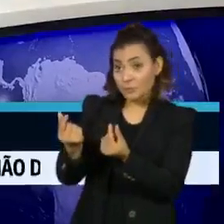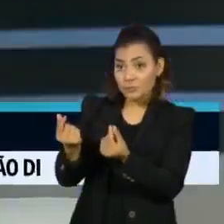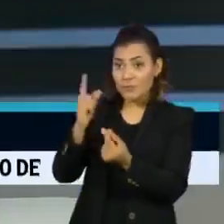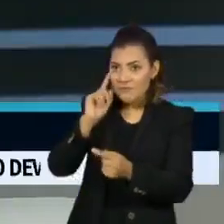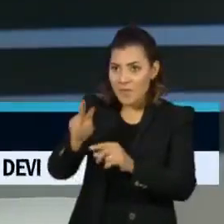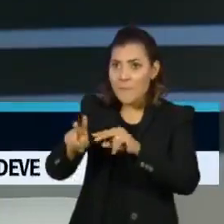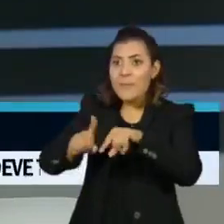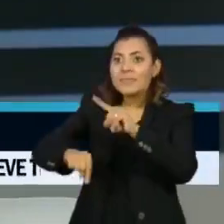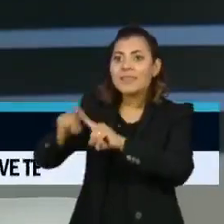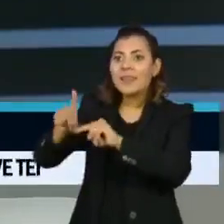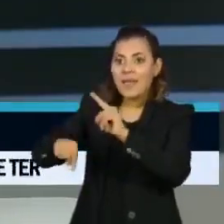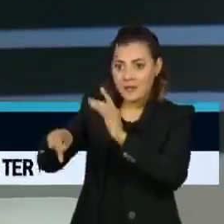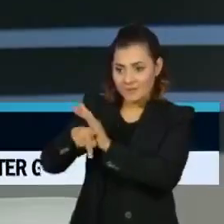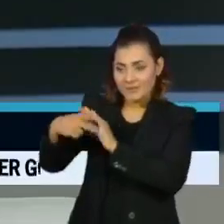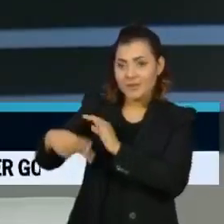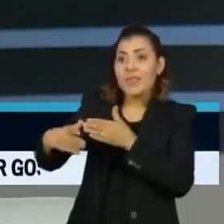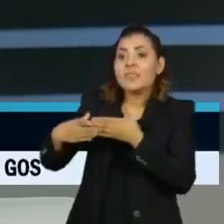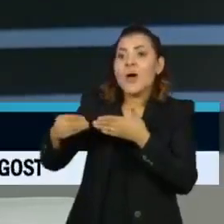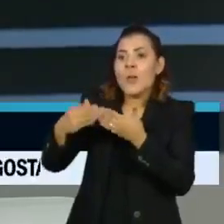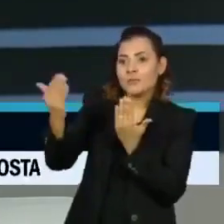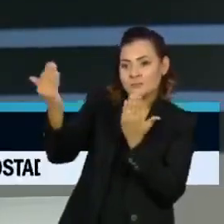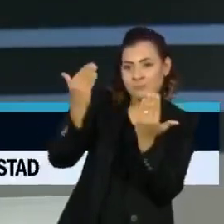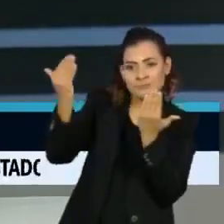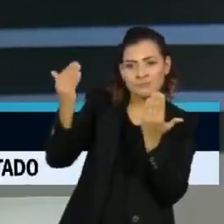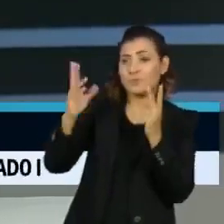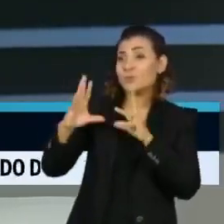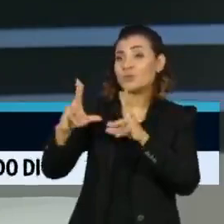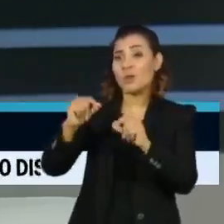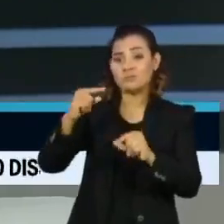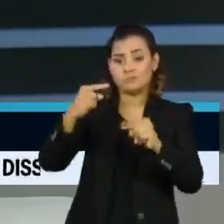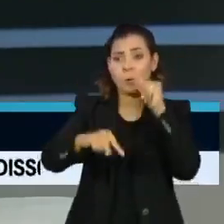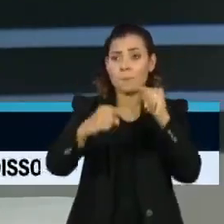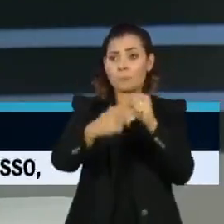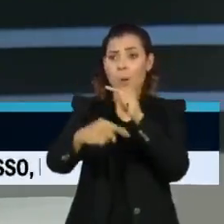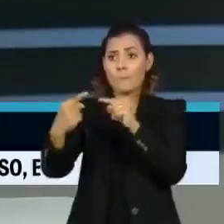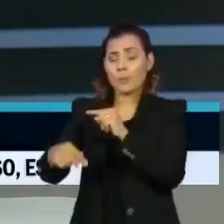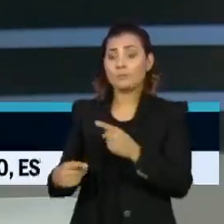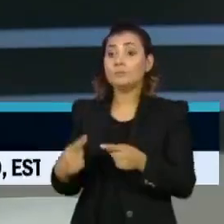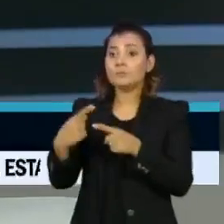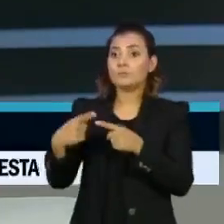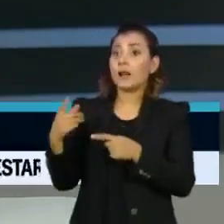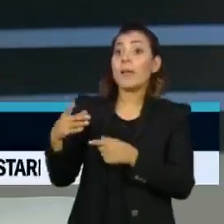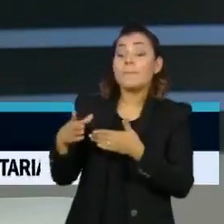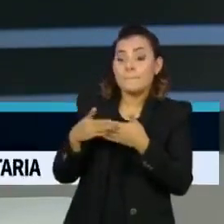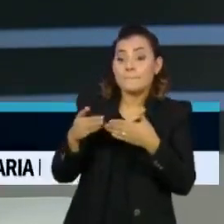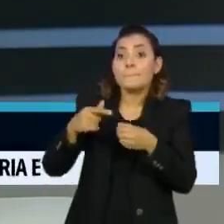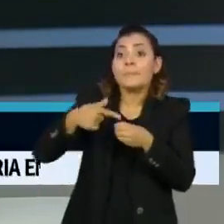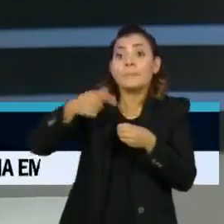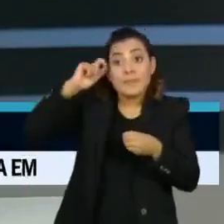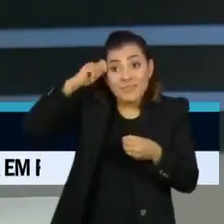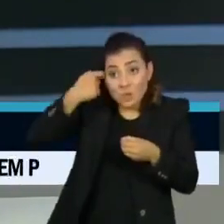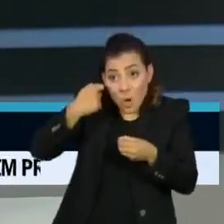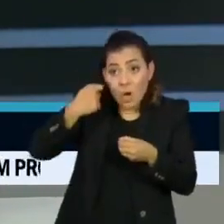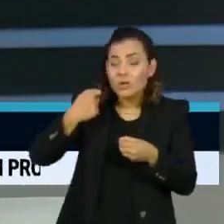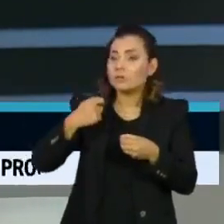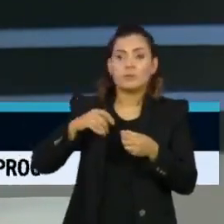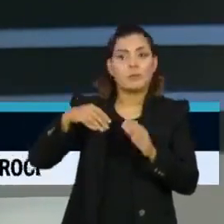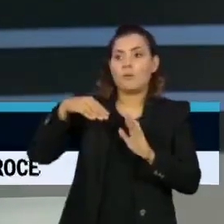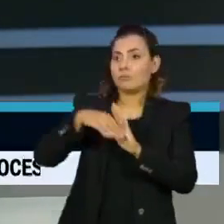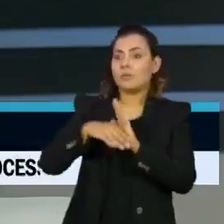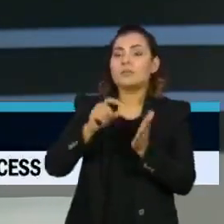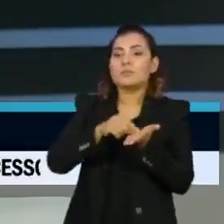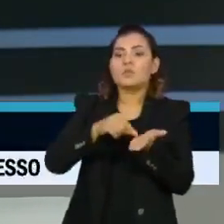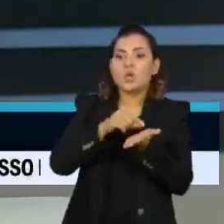são precificados em dólares, todos eles estão desalinhados. E, aliás, o petróleo é o que tem menos percentualmente de subida.